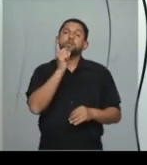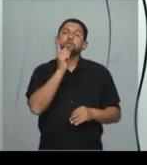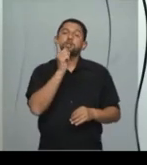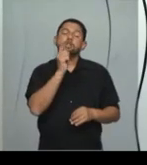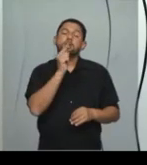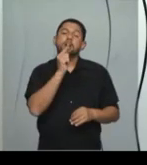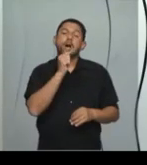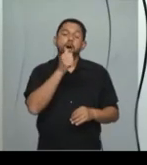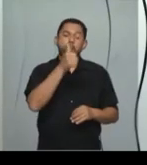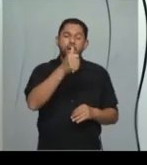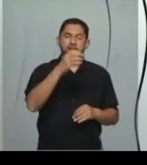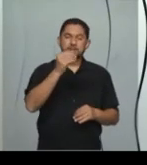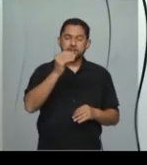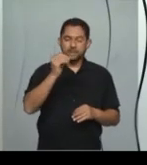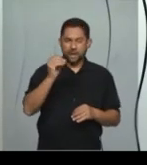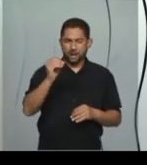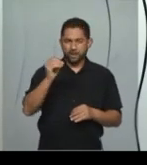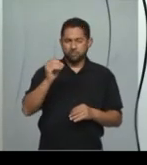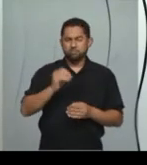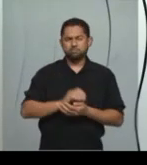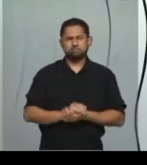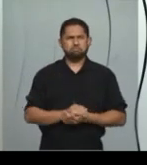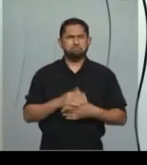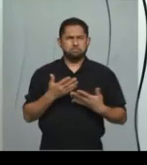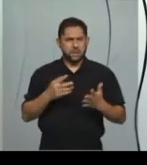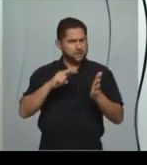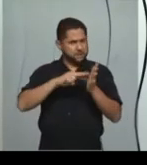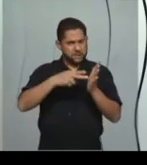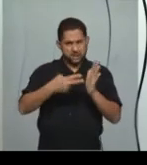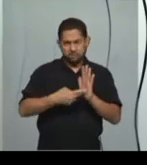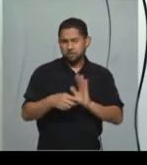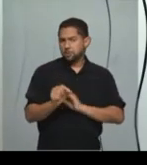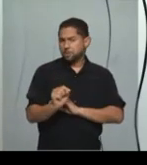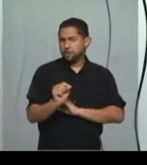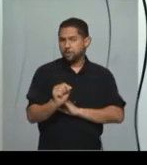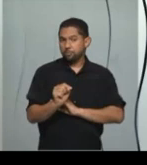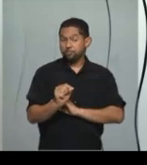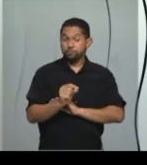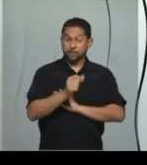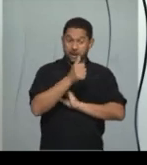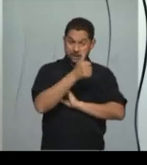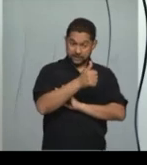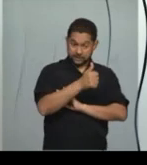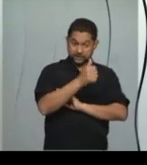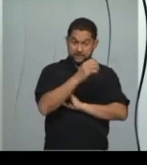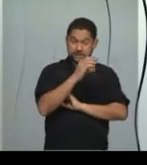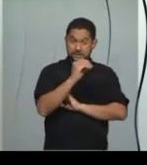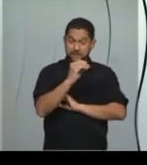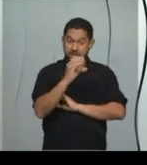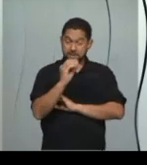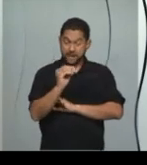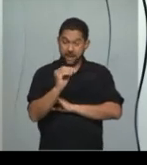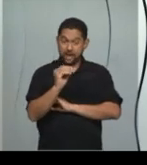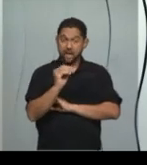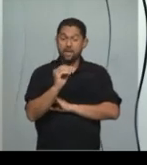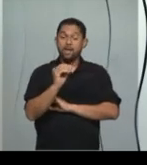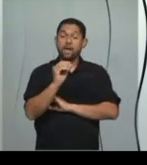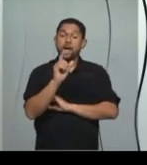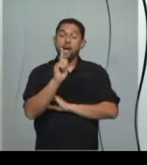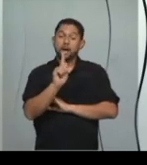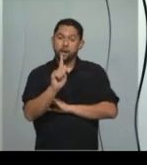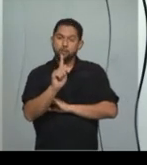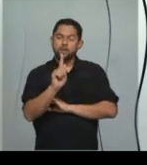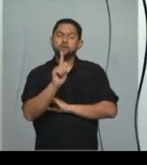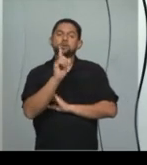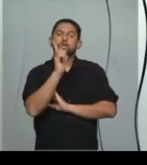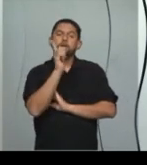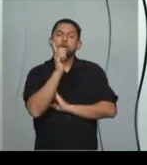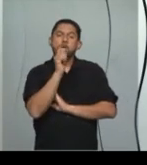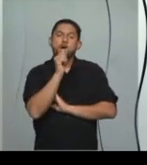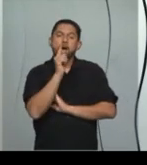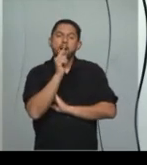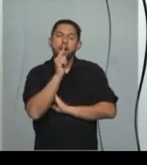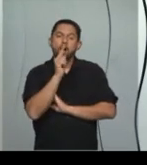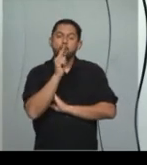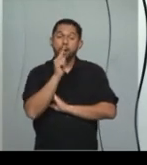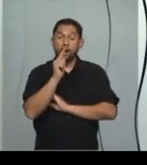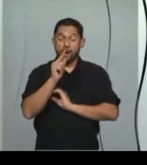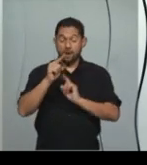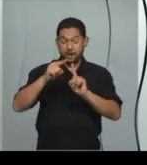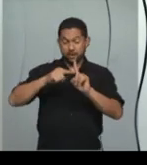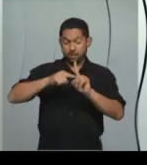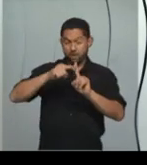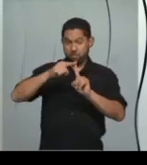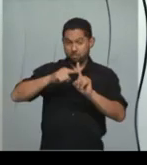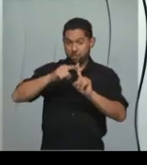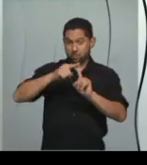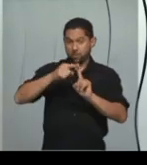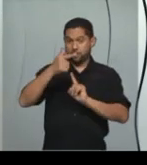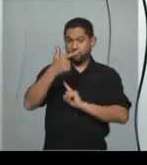Quer dizer que a cada 100 gramas de água, a 25 graus Celsius, eu consigo dissolver 50 gramas